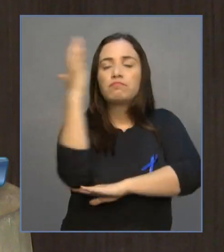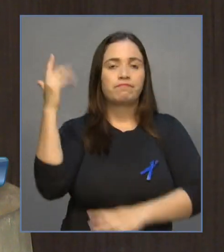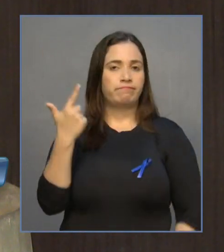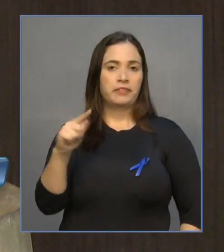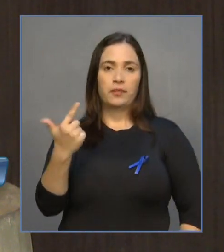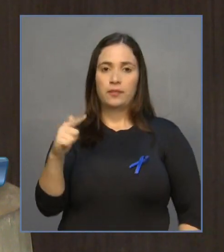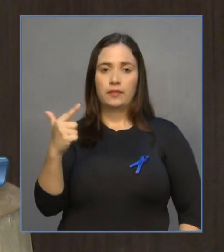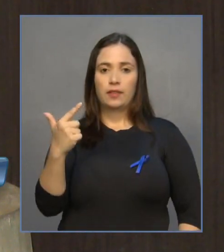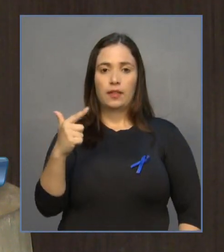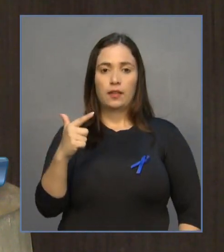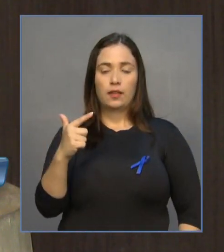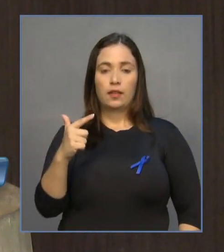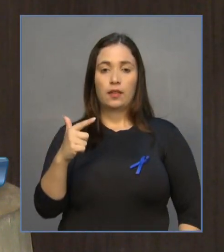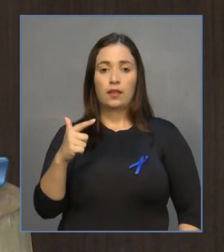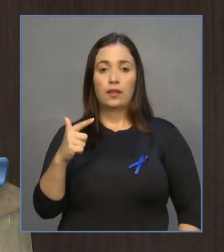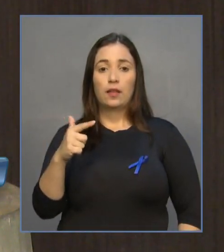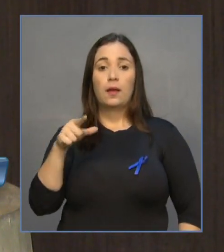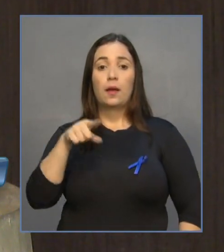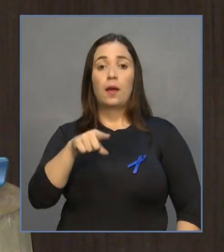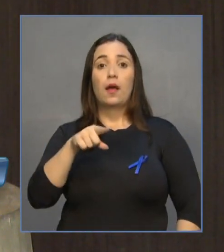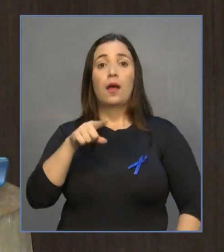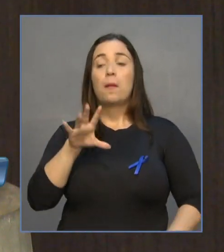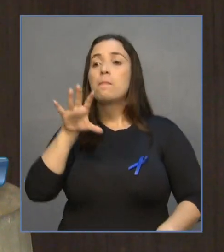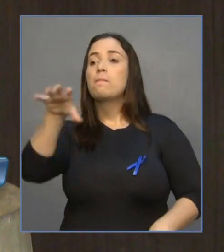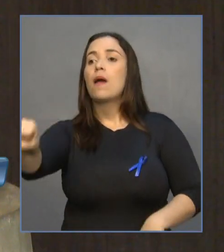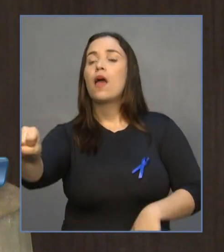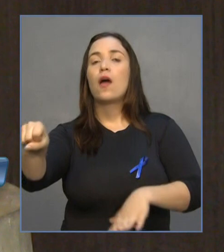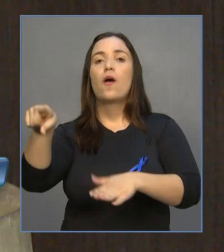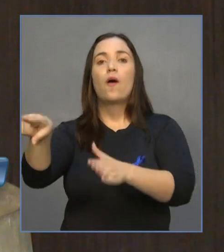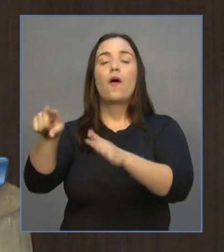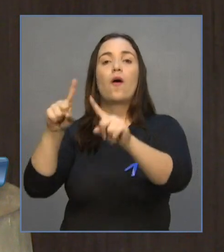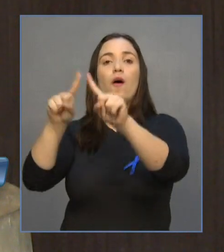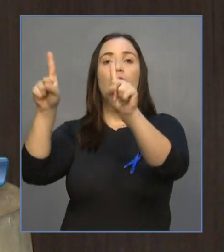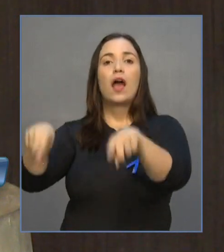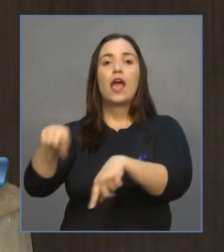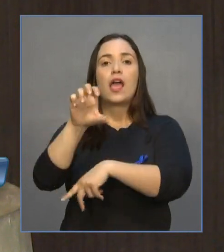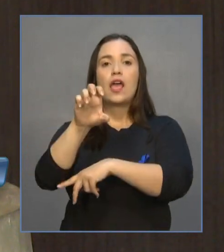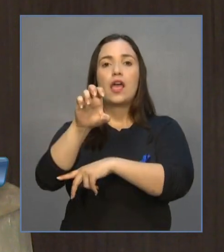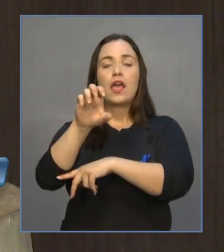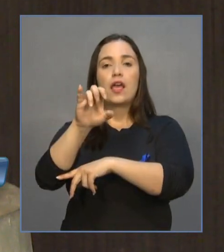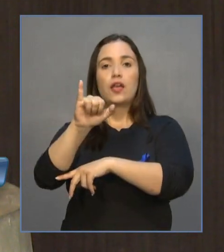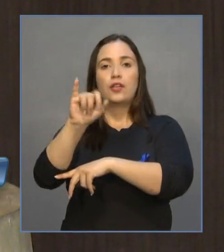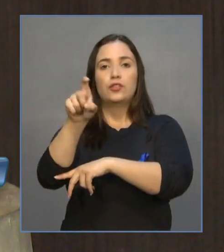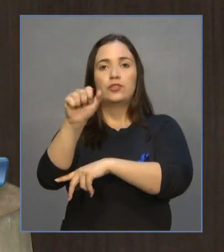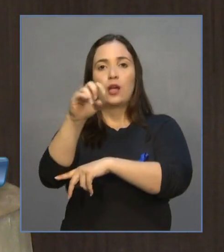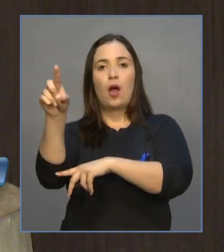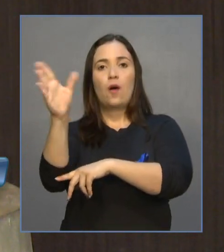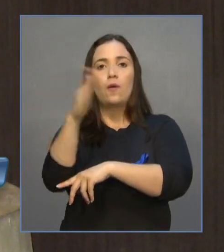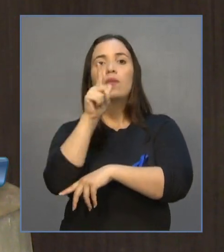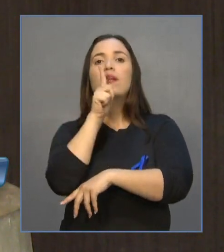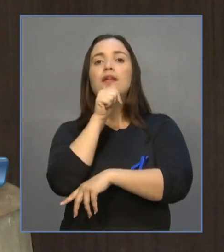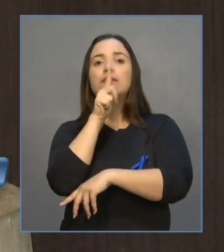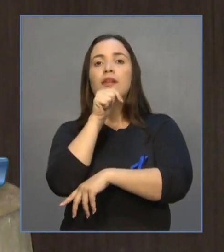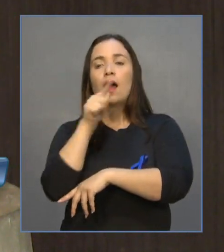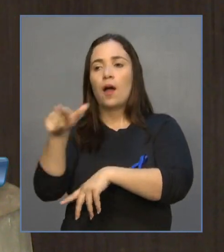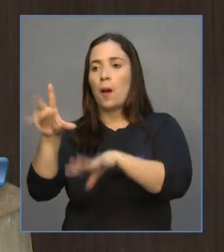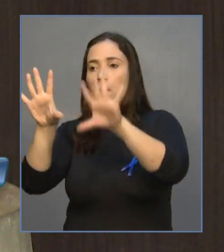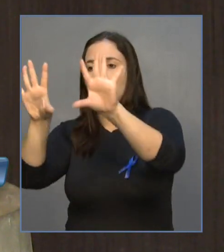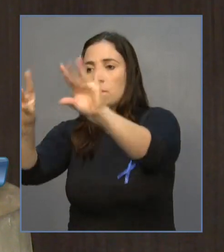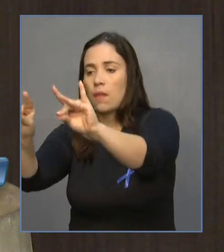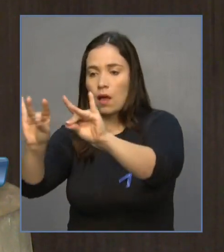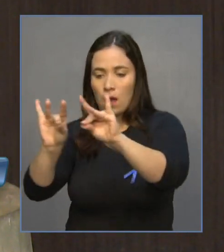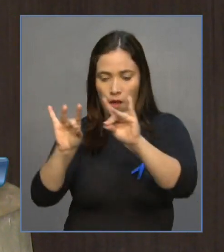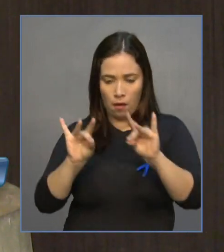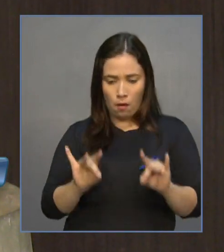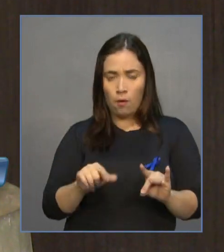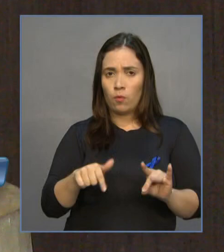Pegaram o estudo de impacto ambiental do Eixão das Águas e agora fazem uma licença de ampliação,